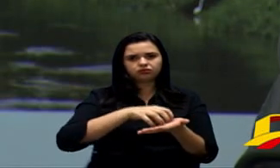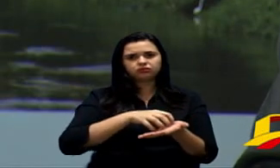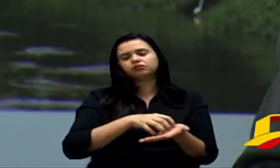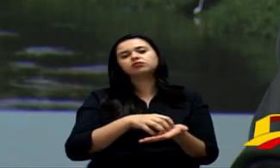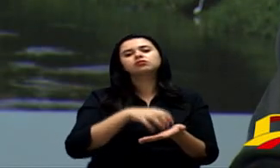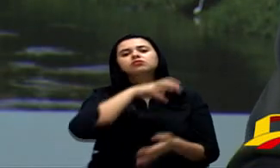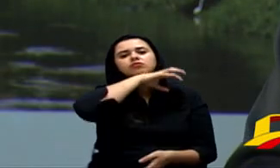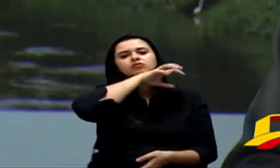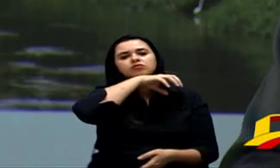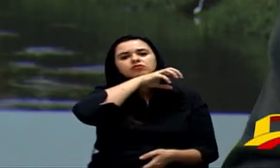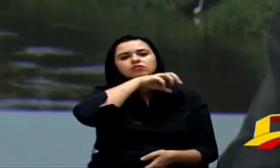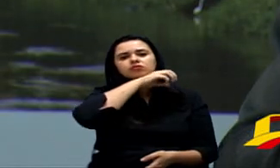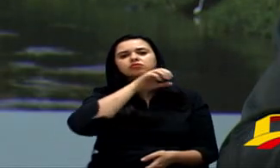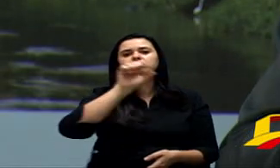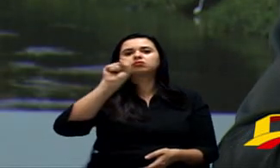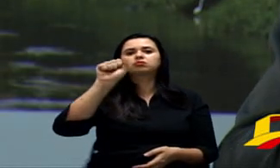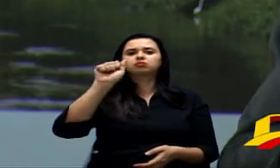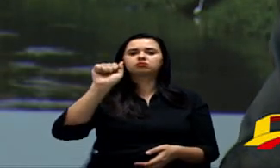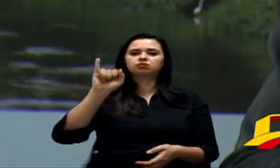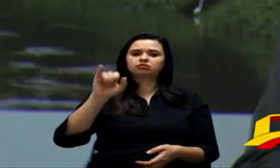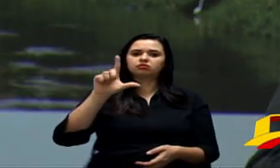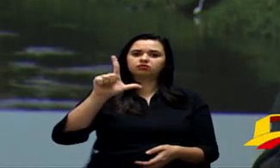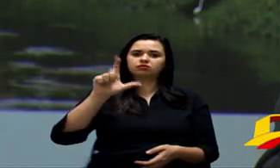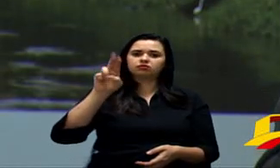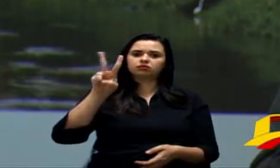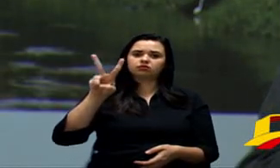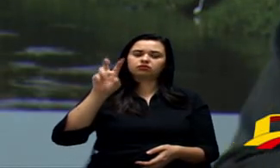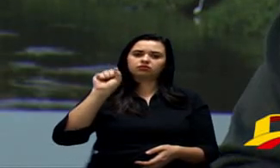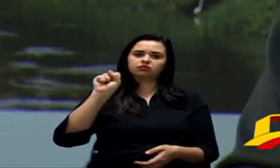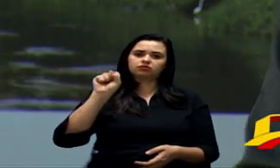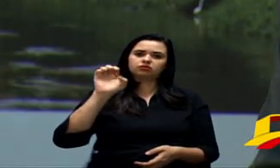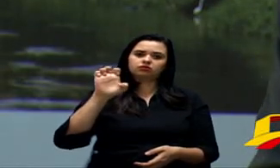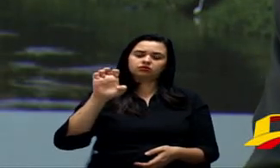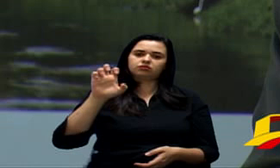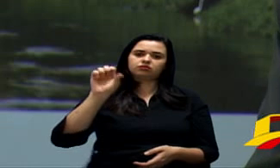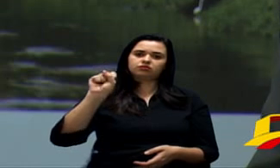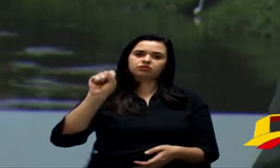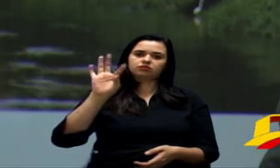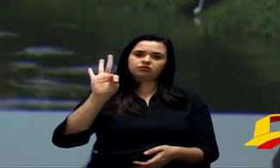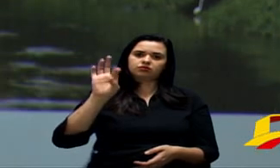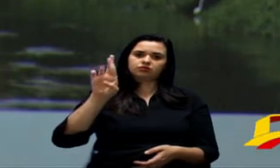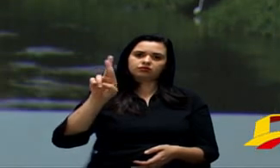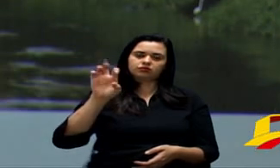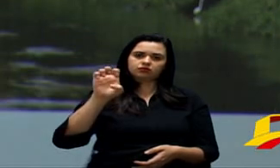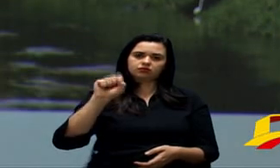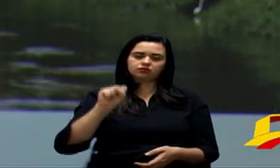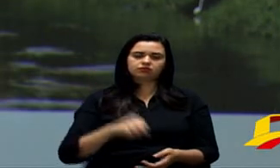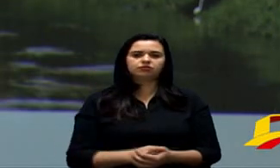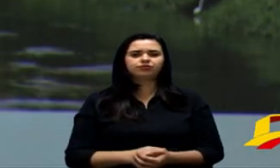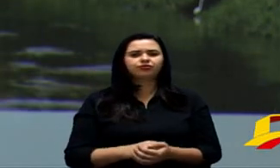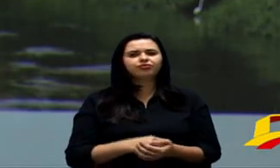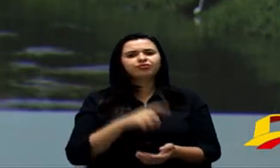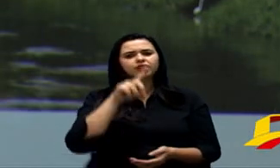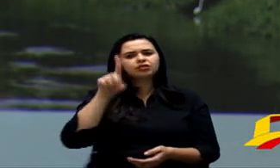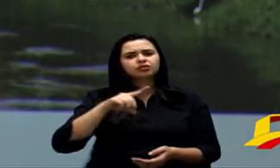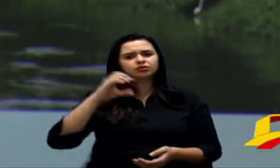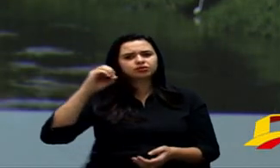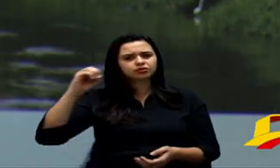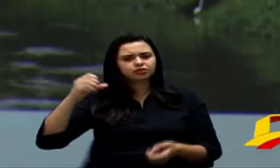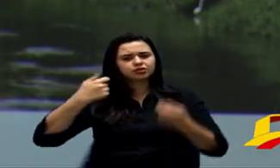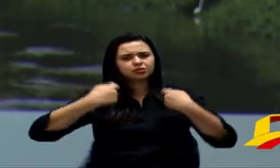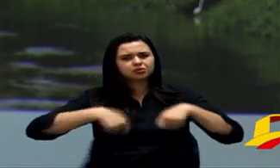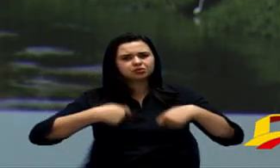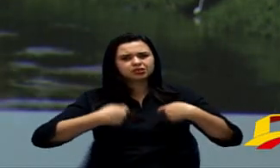Animais Silvestres. Eu tenho uma opinião muito séria a respeito do zoológico. Para mim, o zoológico ele tem que ser para os animais que não conseguem mais voltar